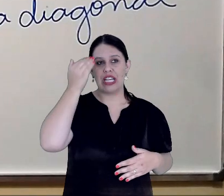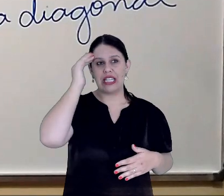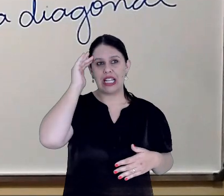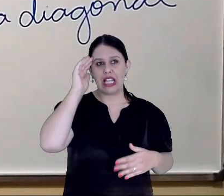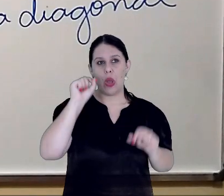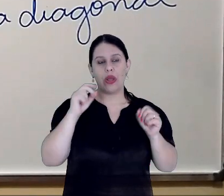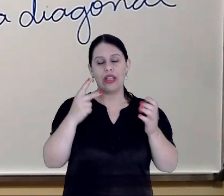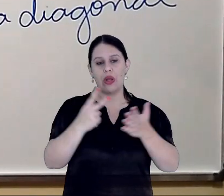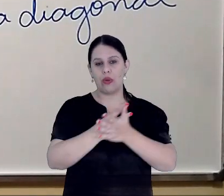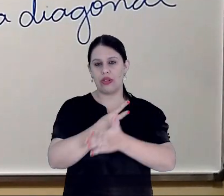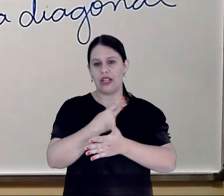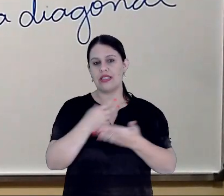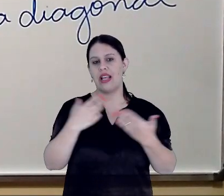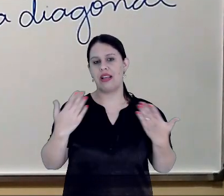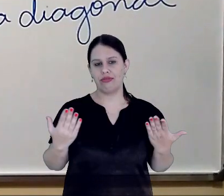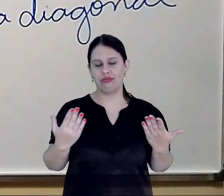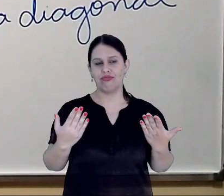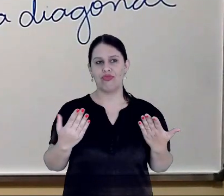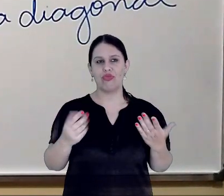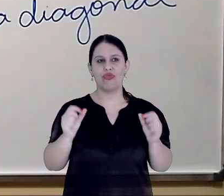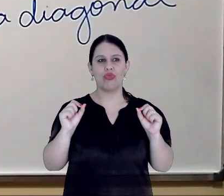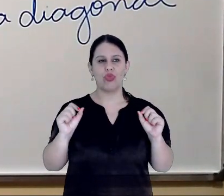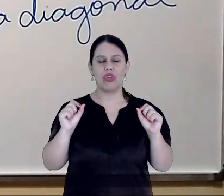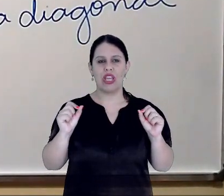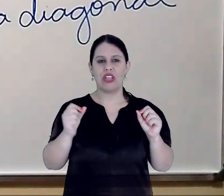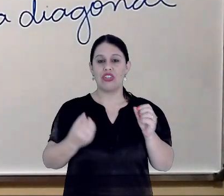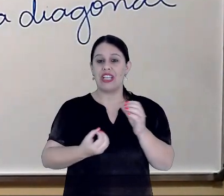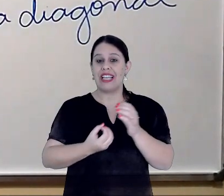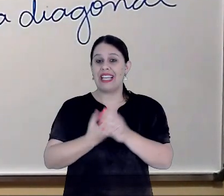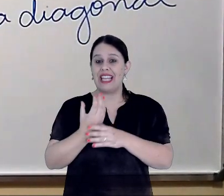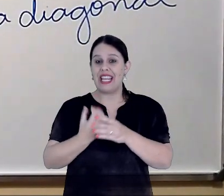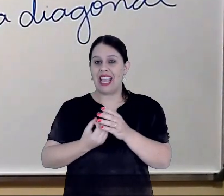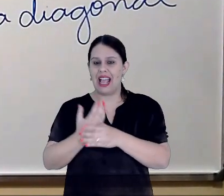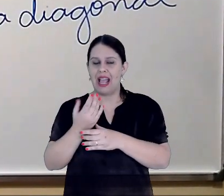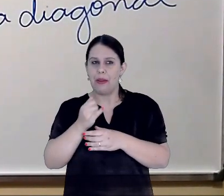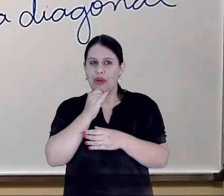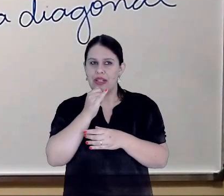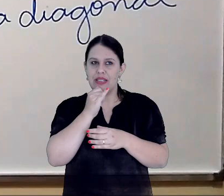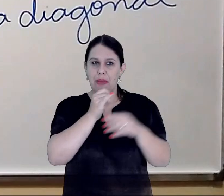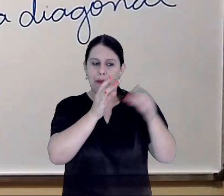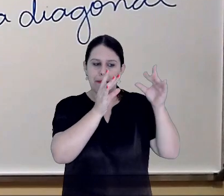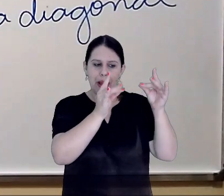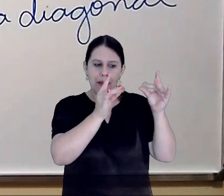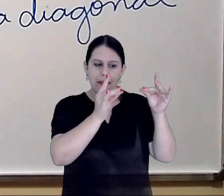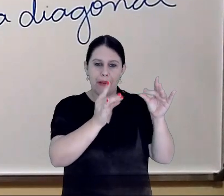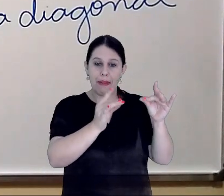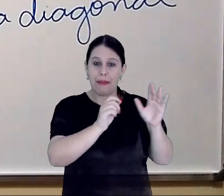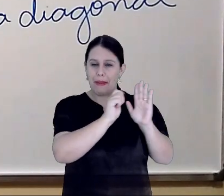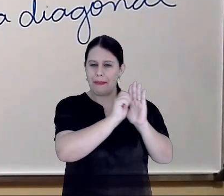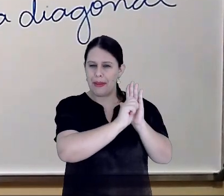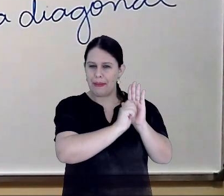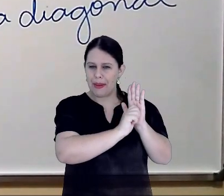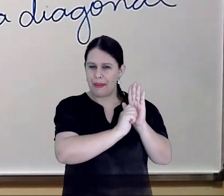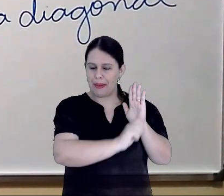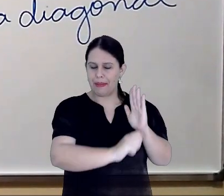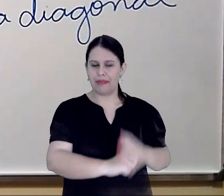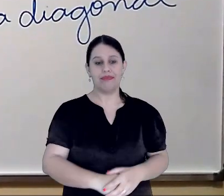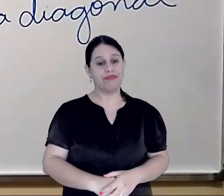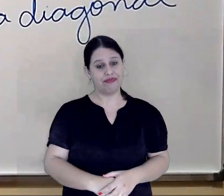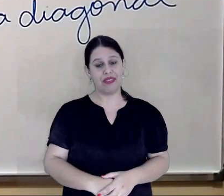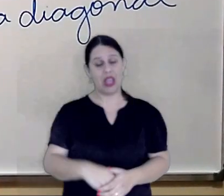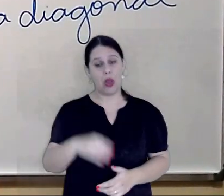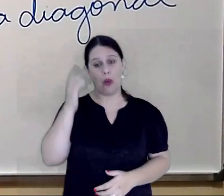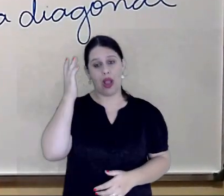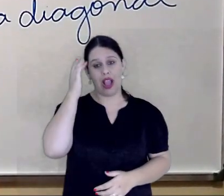está acontecendo do que a gente criar uma definição escrita, ok? Eu acho que é o